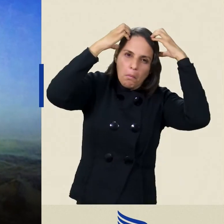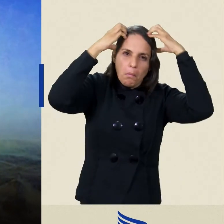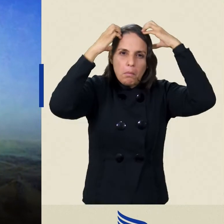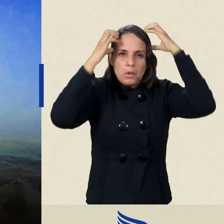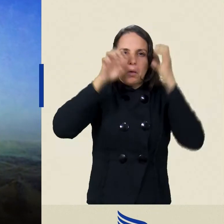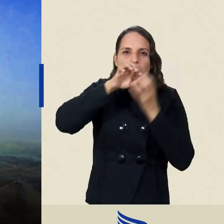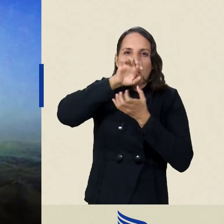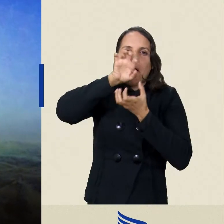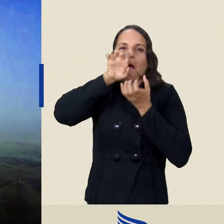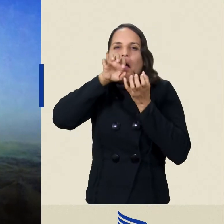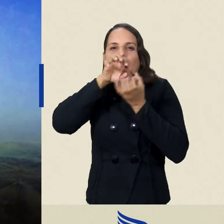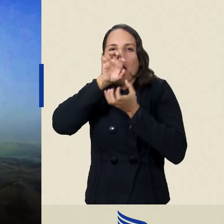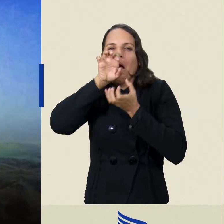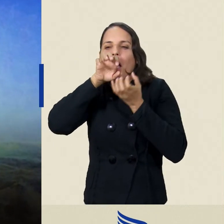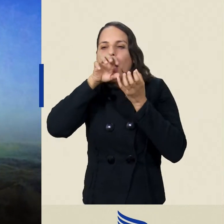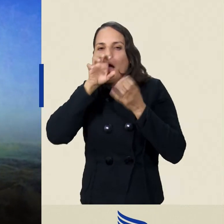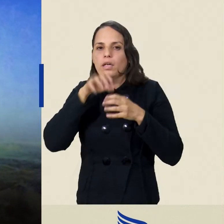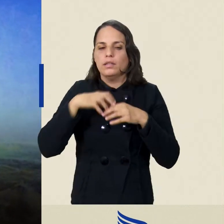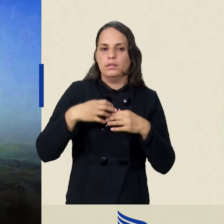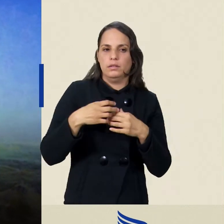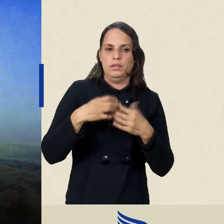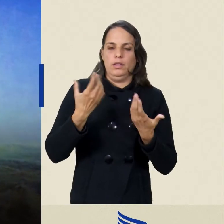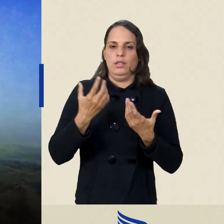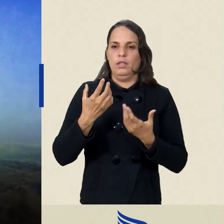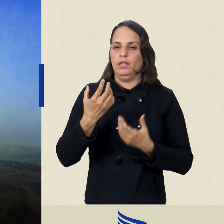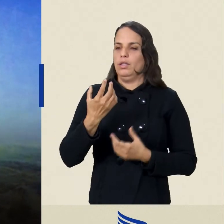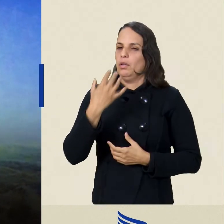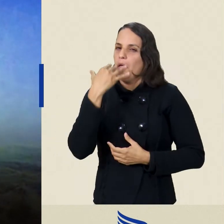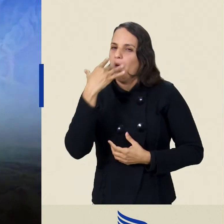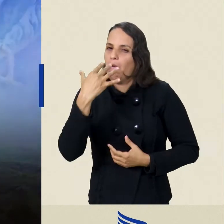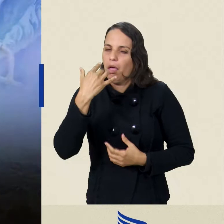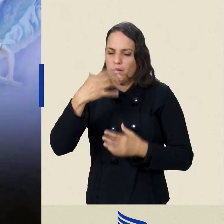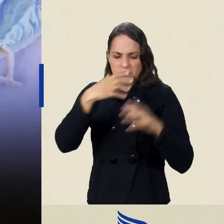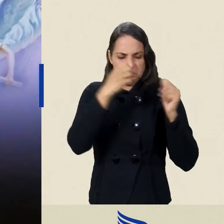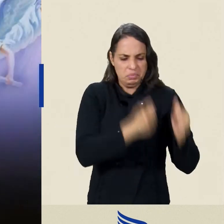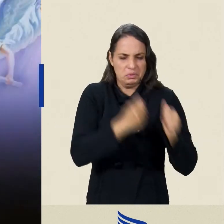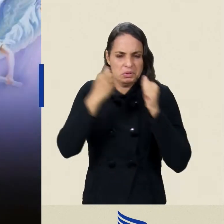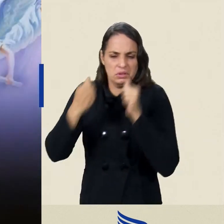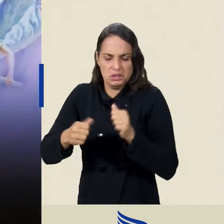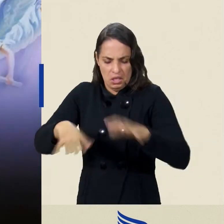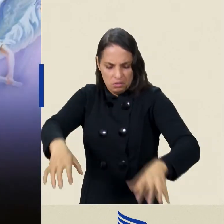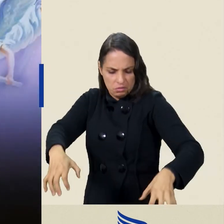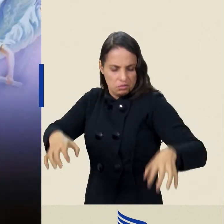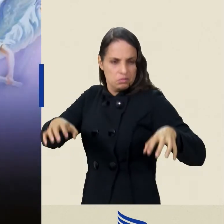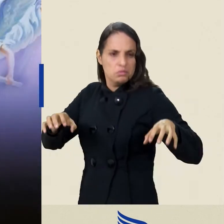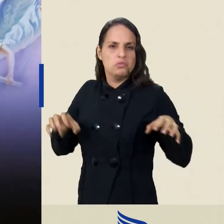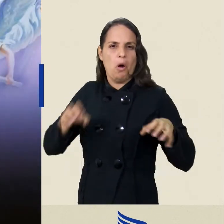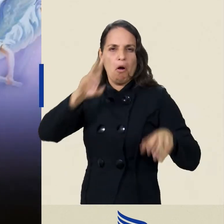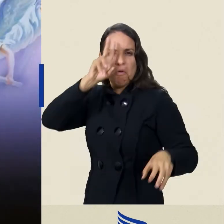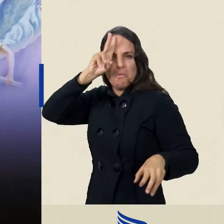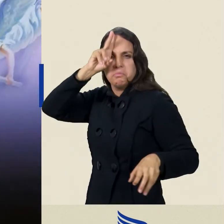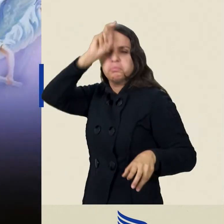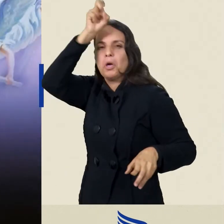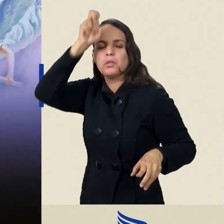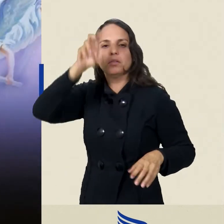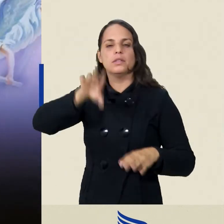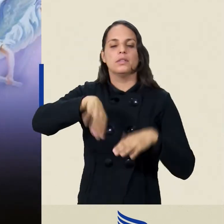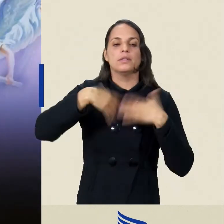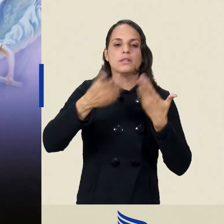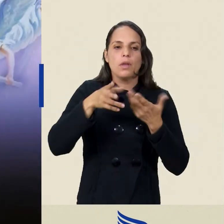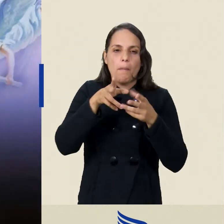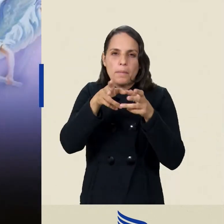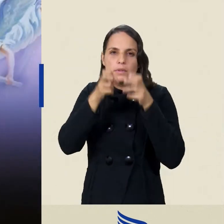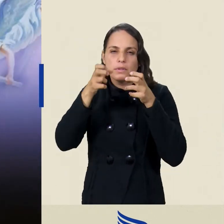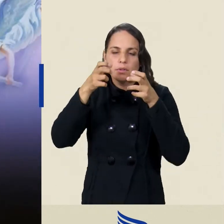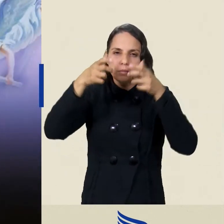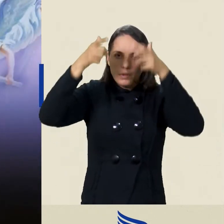leão. E o dragão deu-lhe o seu poder e o seu trono e grande poderio. E vi uma de suas cabeças